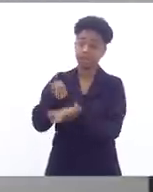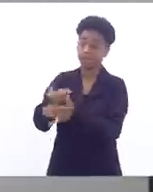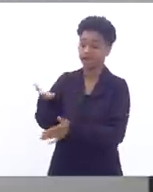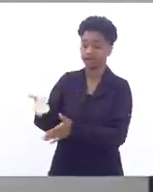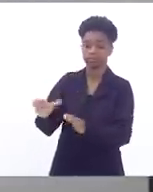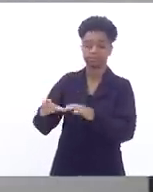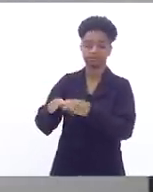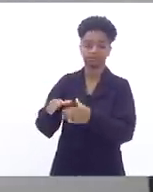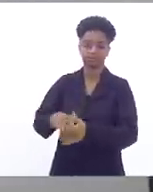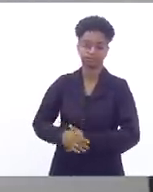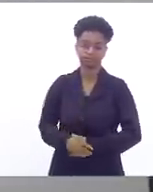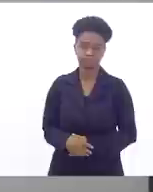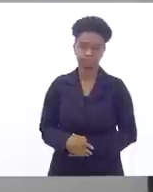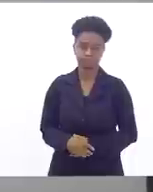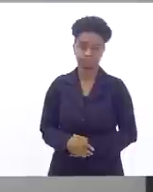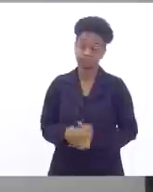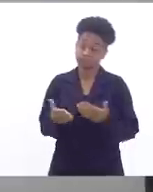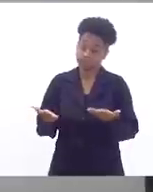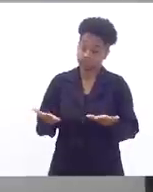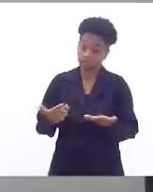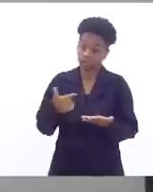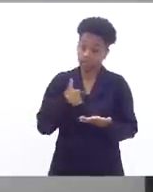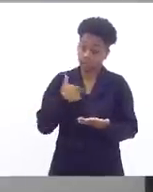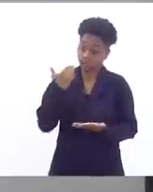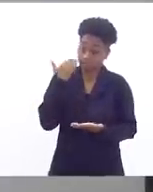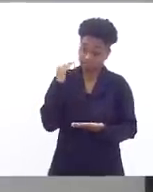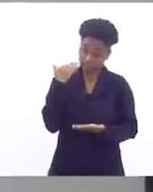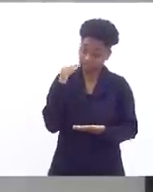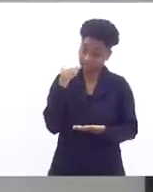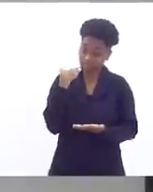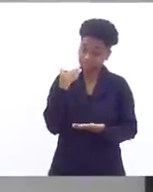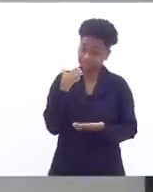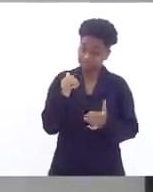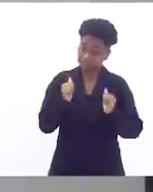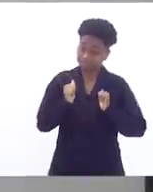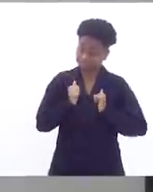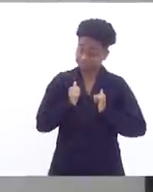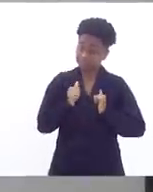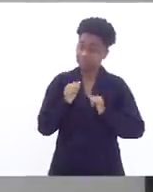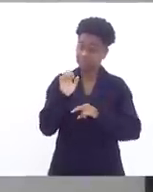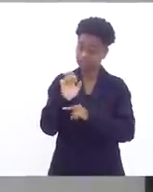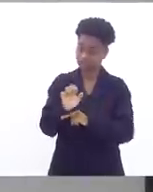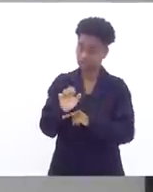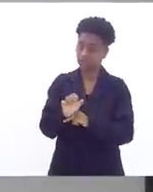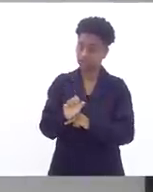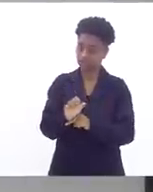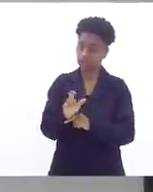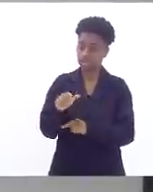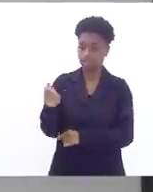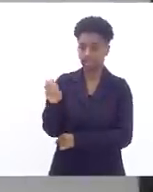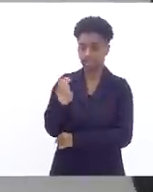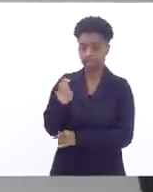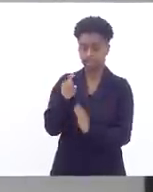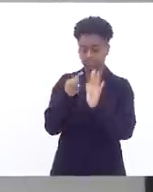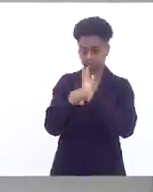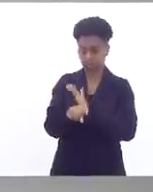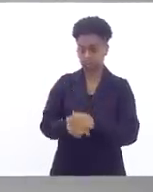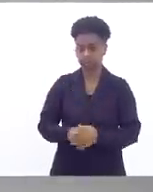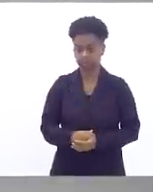banca no meu entendimento ineficiência do Estado Então essa é a quinta questão